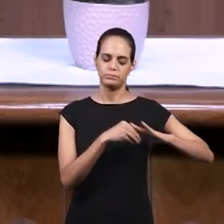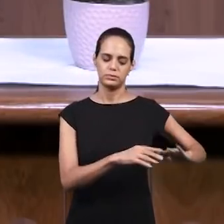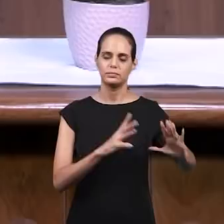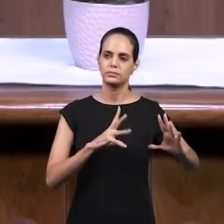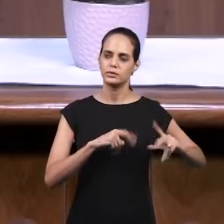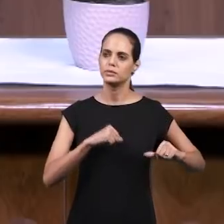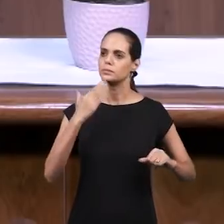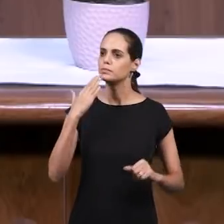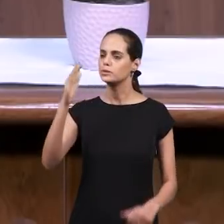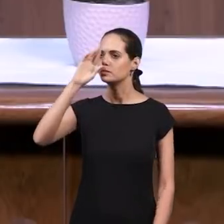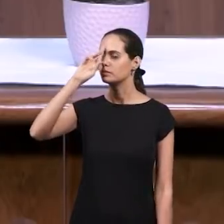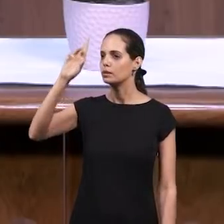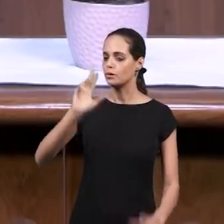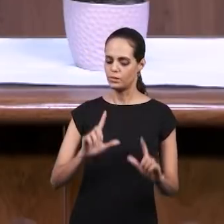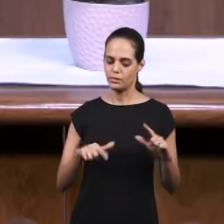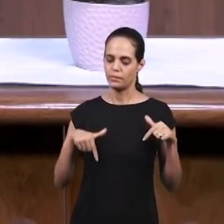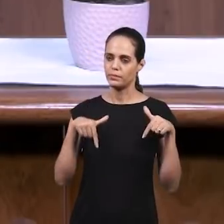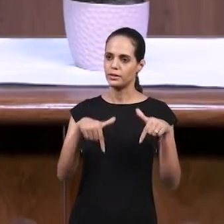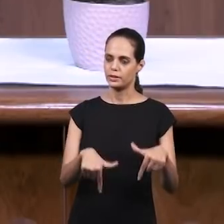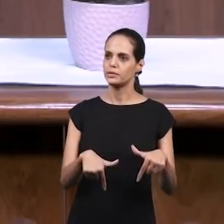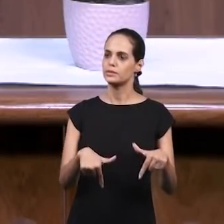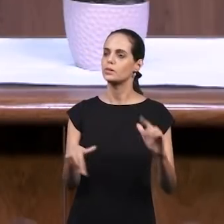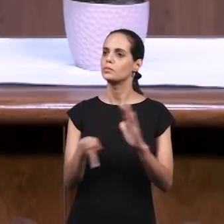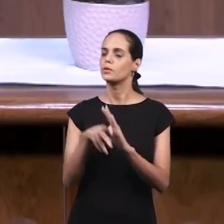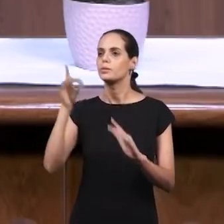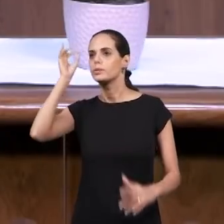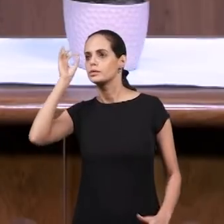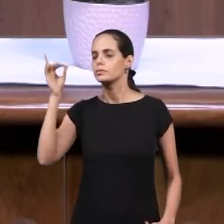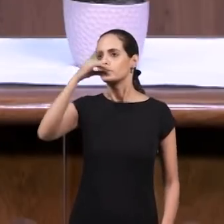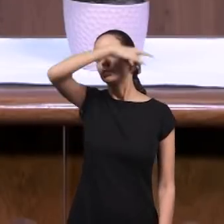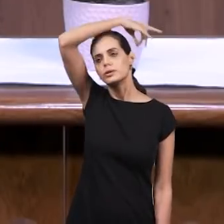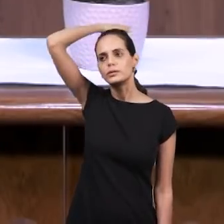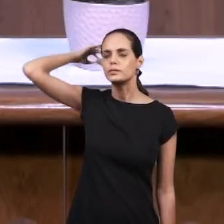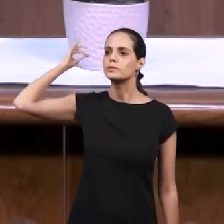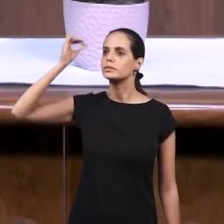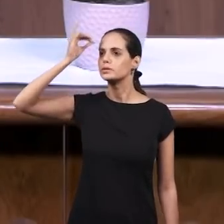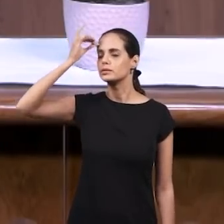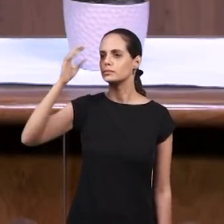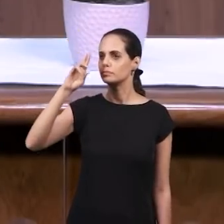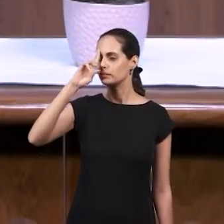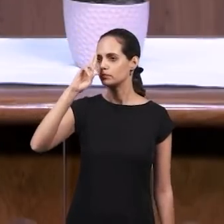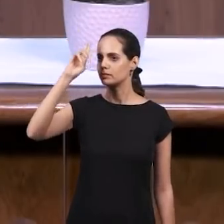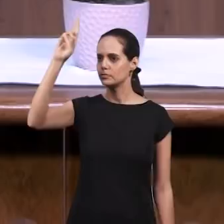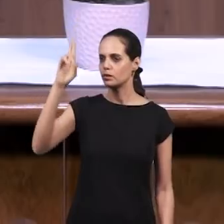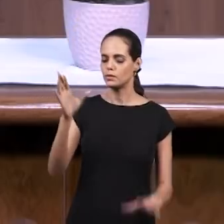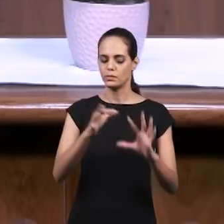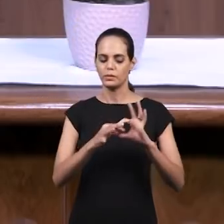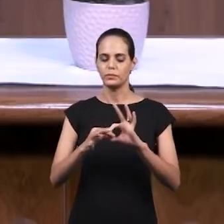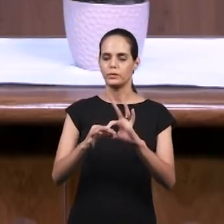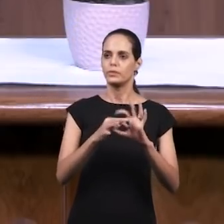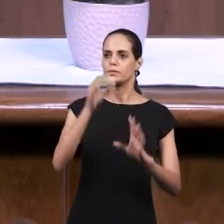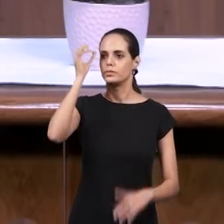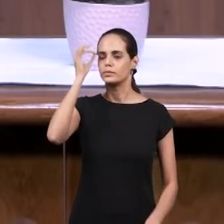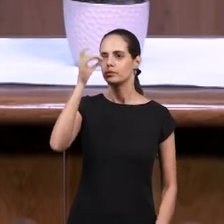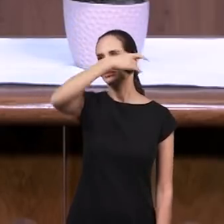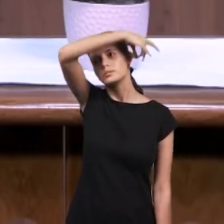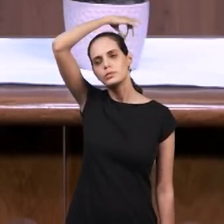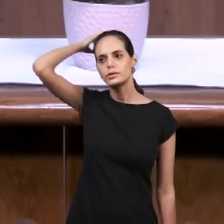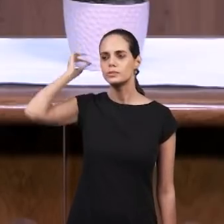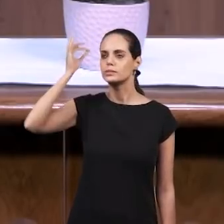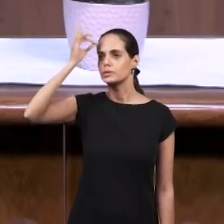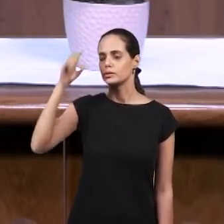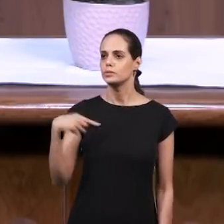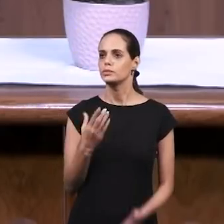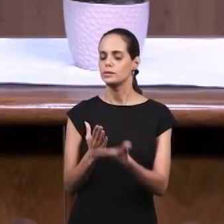pecados, Senhor, e pedindo que pela Tua operação, pela operação do Teu Espírito Santo, Senhor, nós tenhamos comunhão com o Teu Espírito e